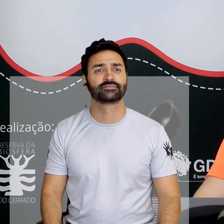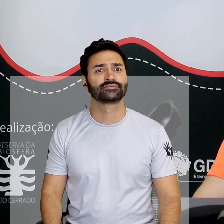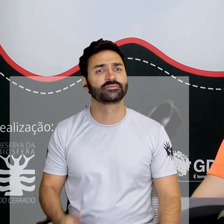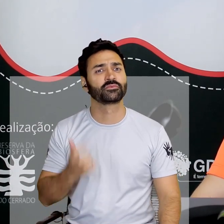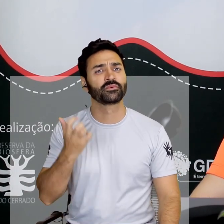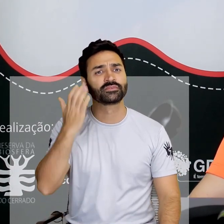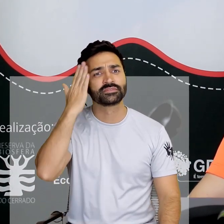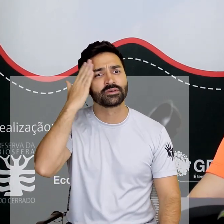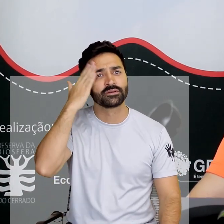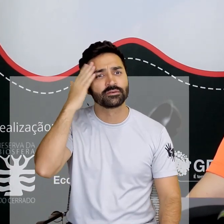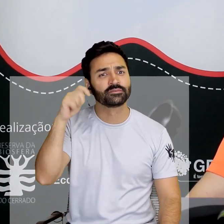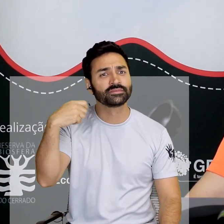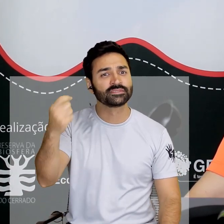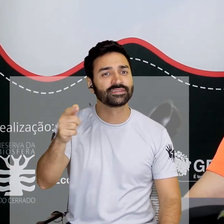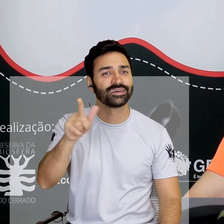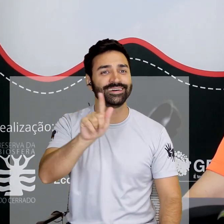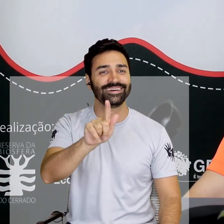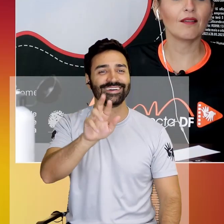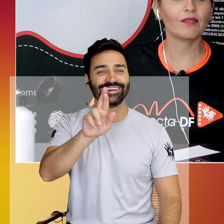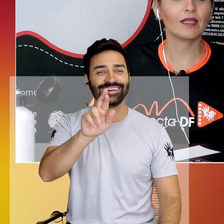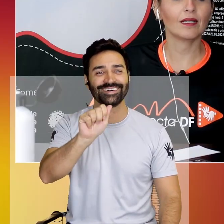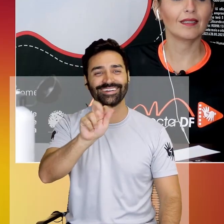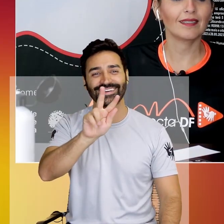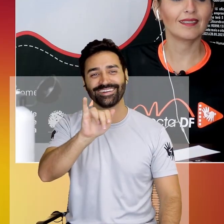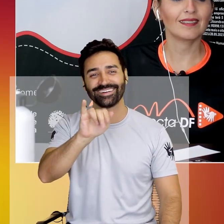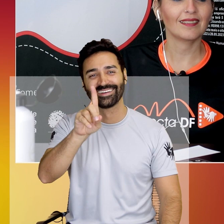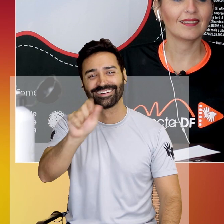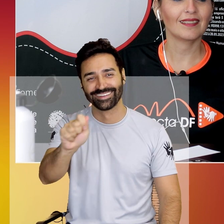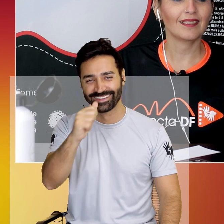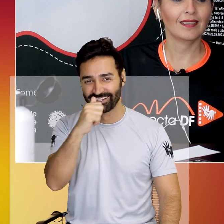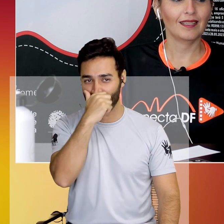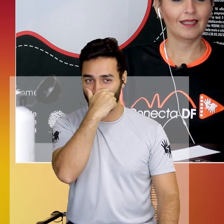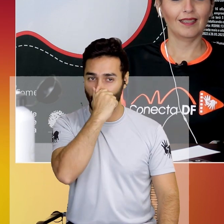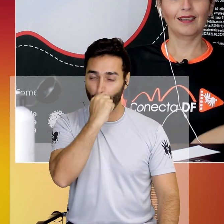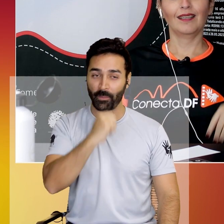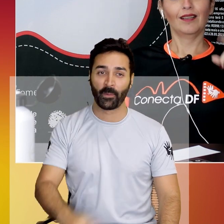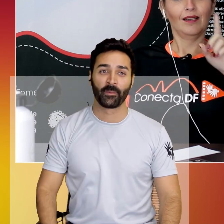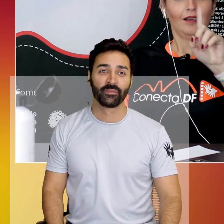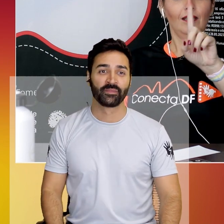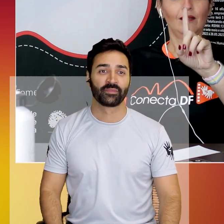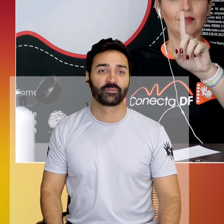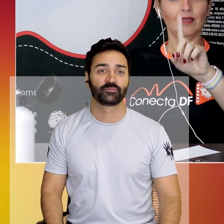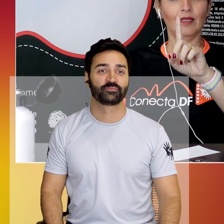o sinal de grávida. Grávida? Aham.